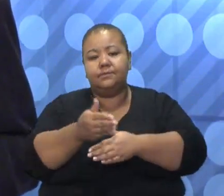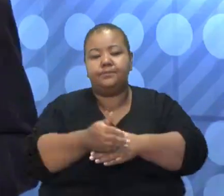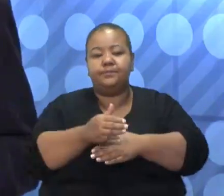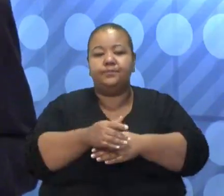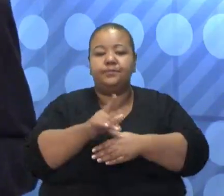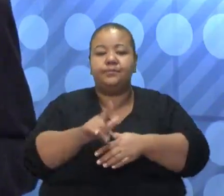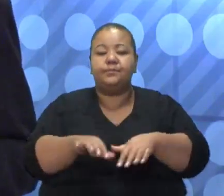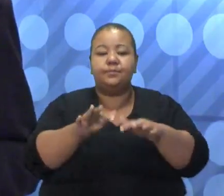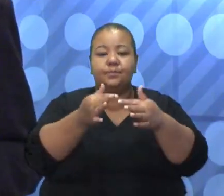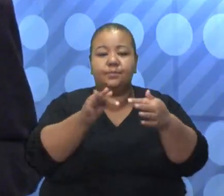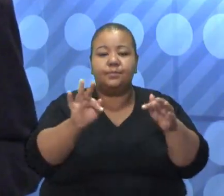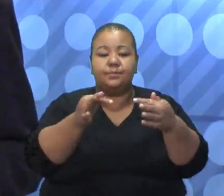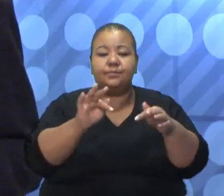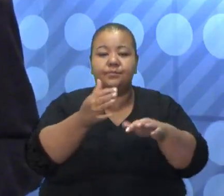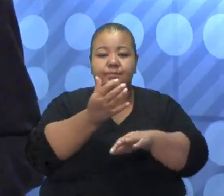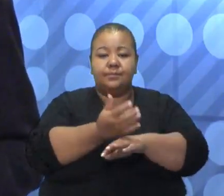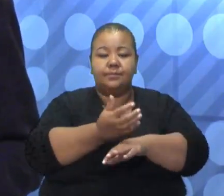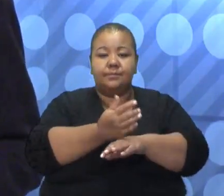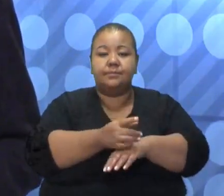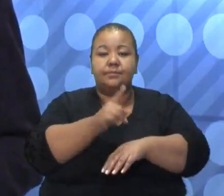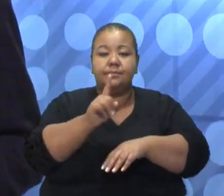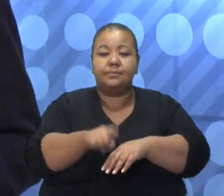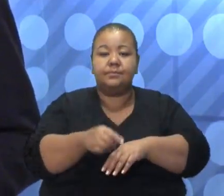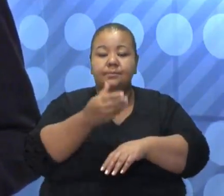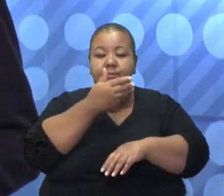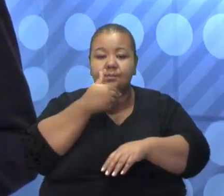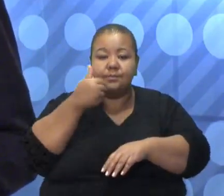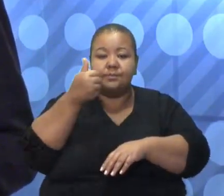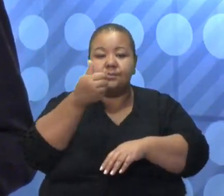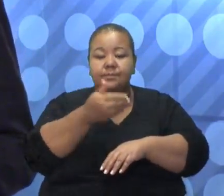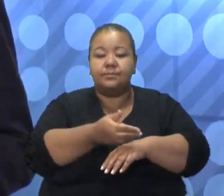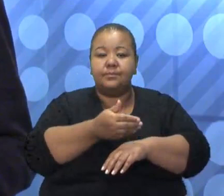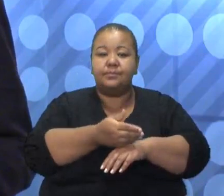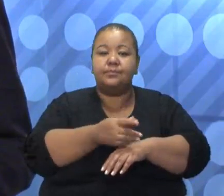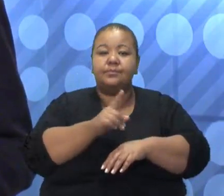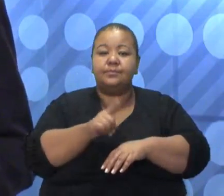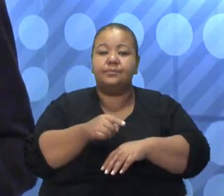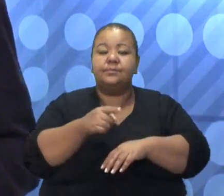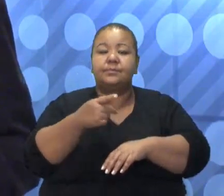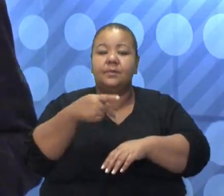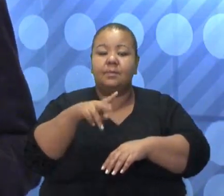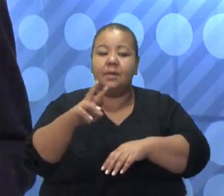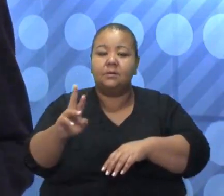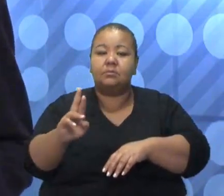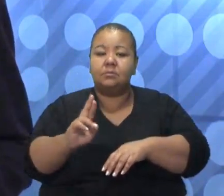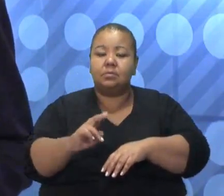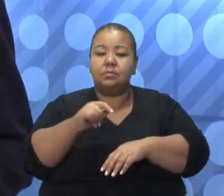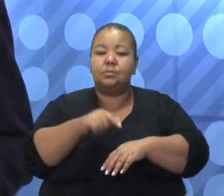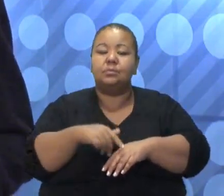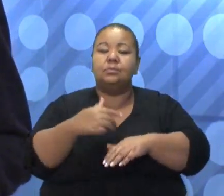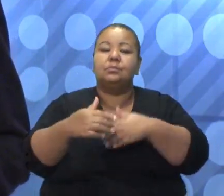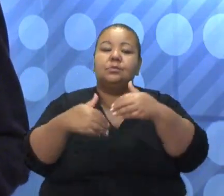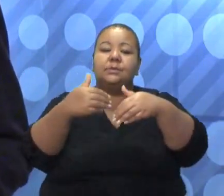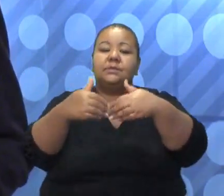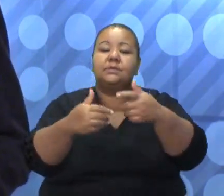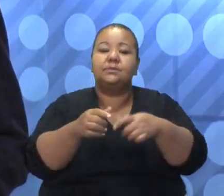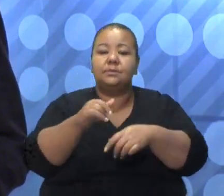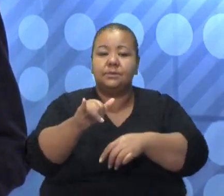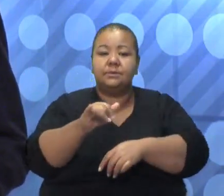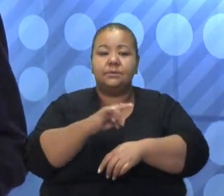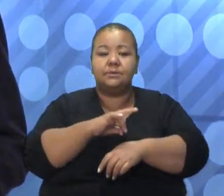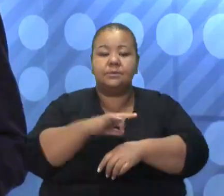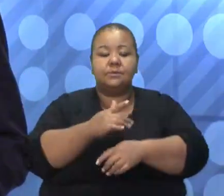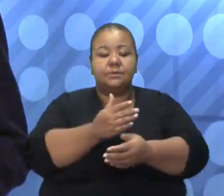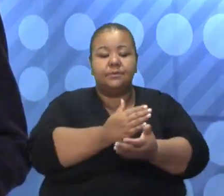Então, o fluxo de materiais ele vai ser muito mais eficiente, ele vai dar muito mais resultado para o processo como um todo, se ele tiver